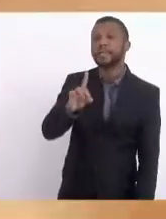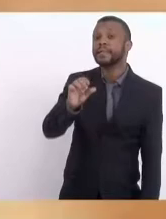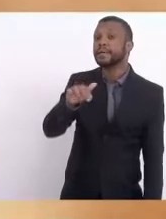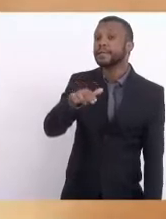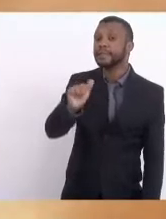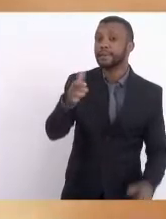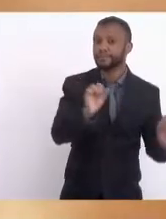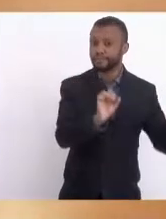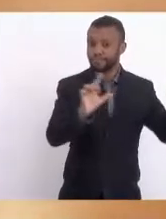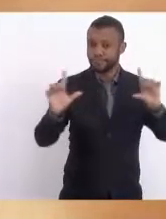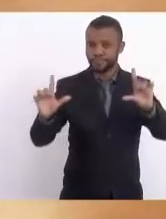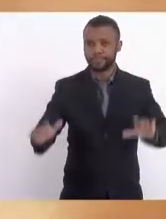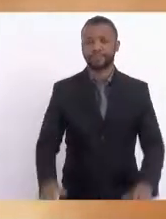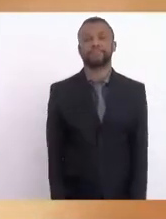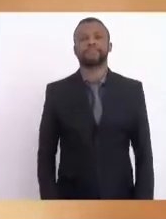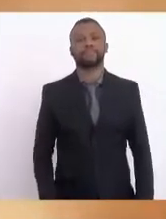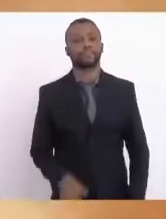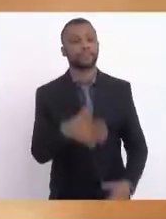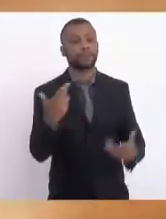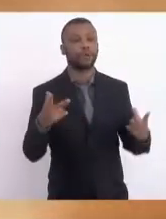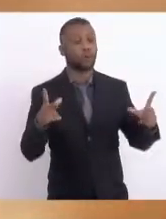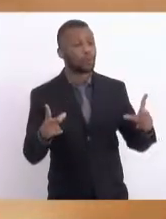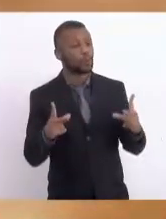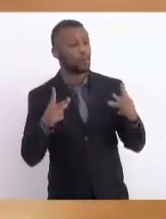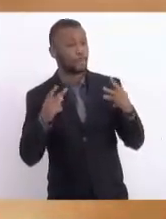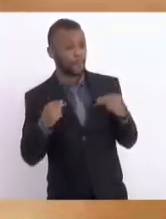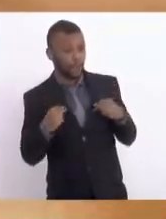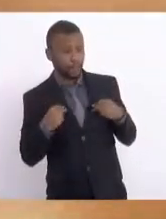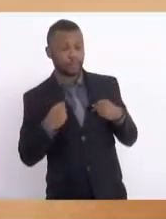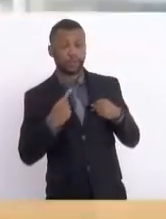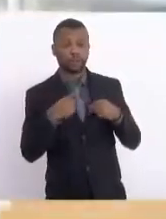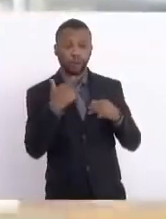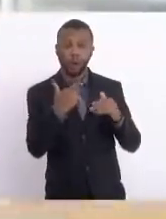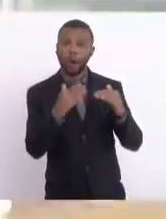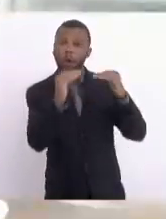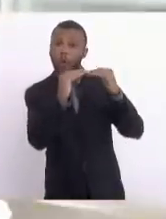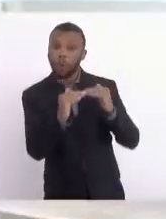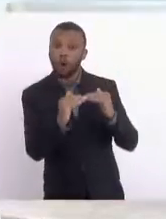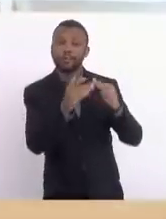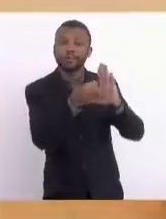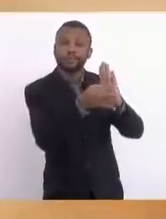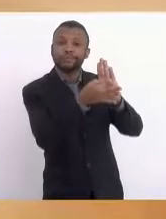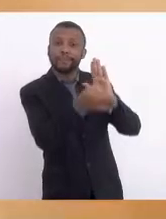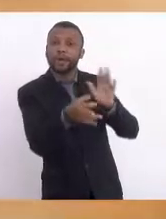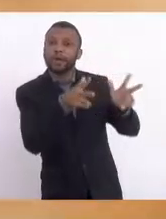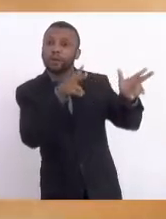Parecer no mérito acompanha o parecer da CCJ.